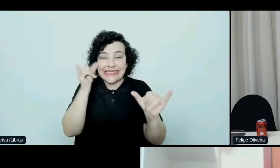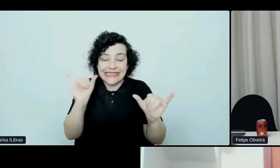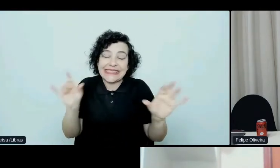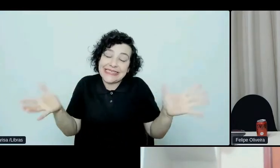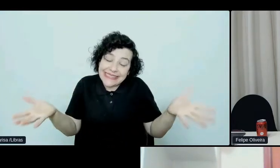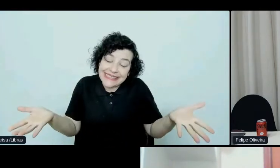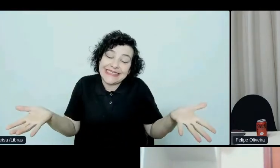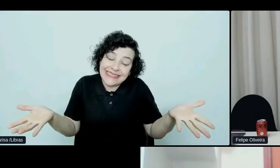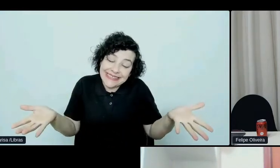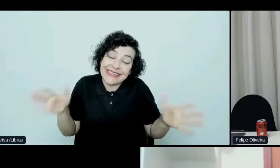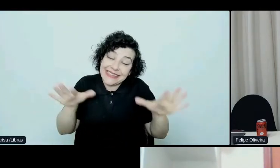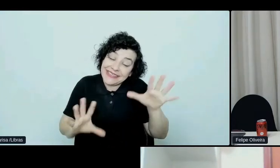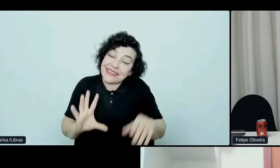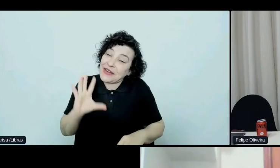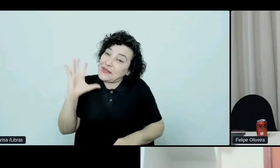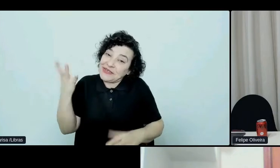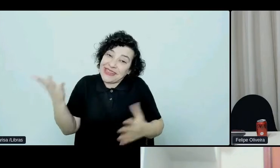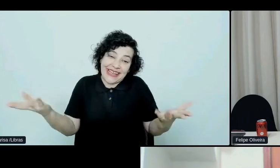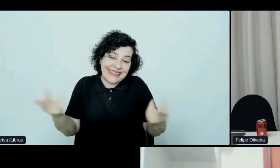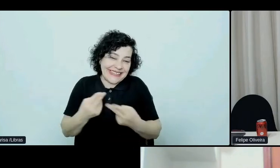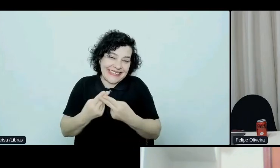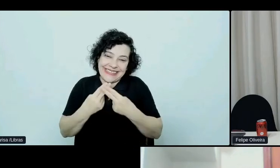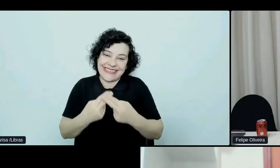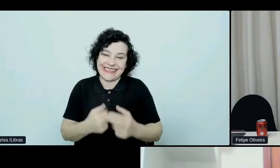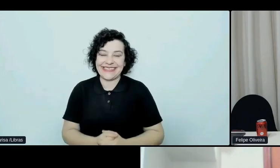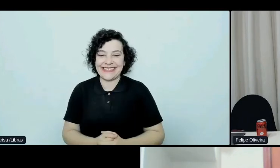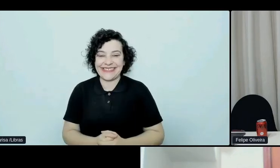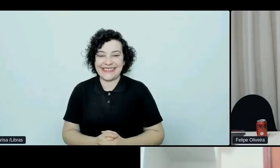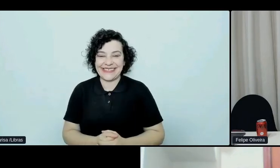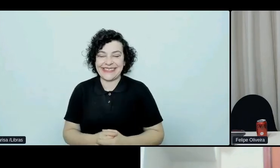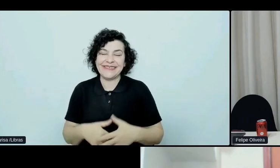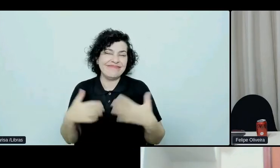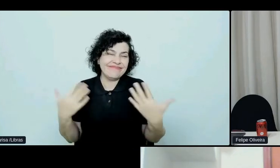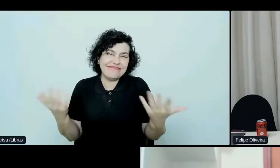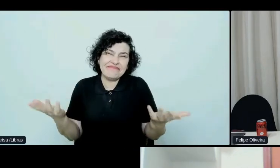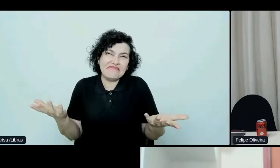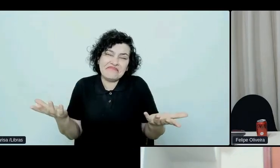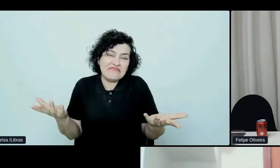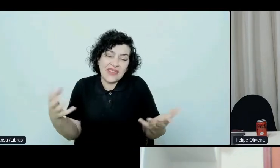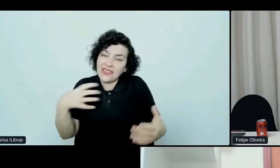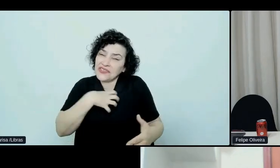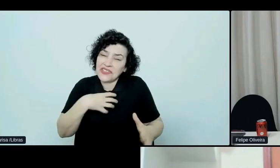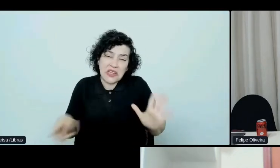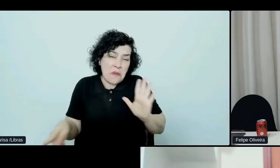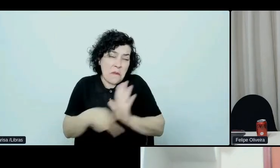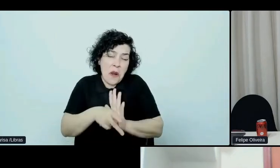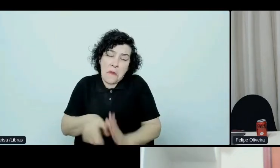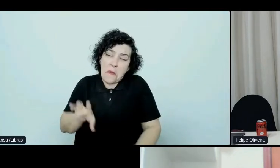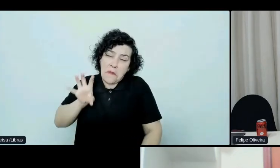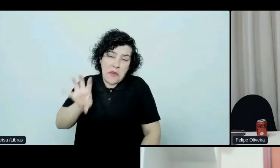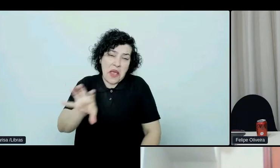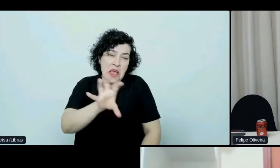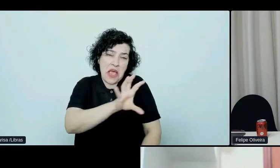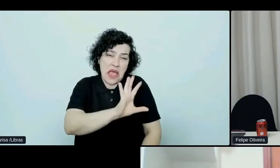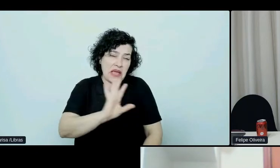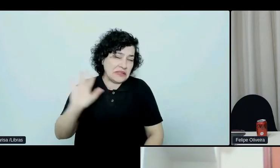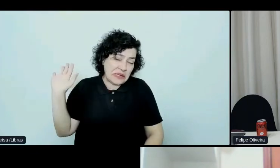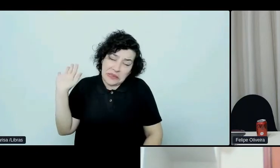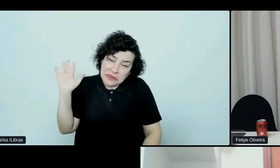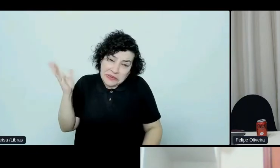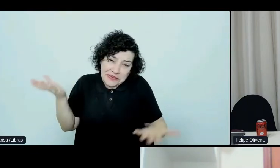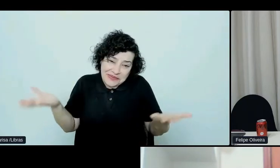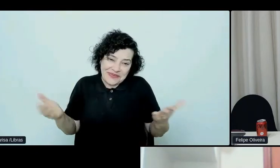estar bem. E é essa a ideia. E tentar autistar menos, assim, quando eu estiver fora do